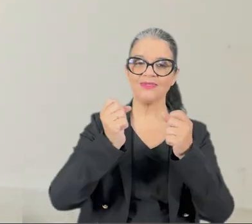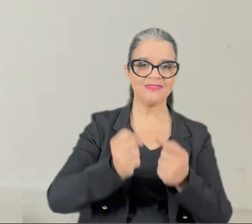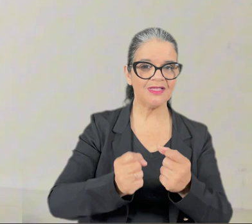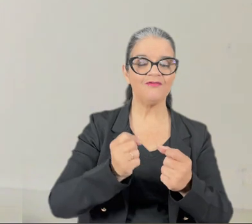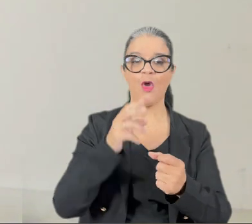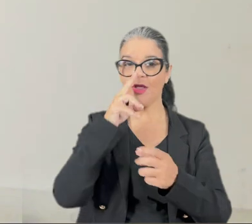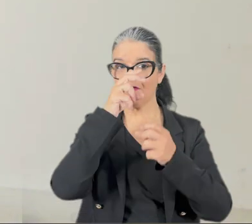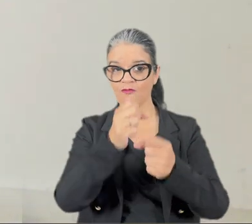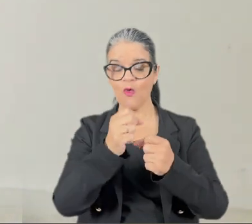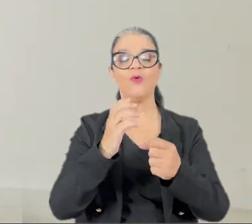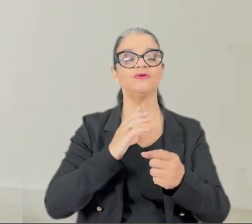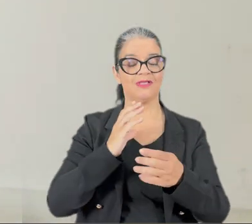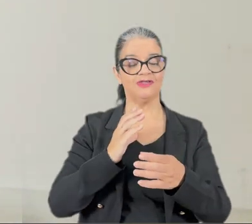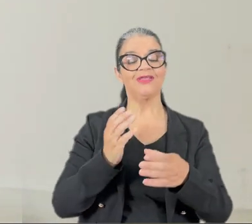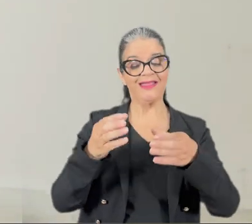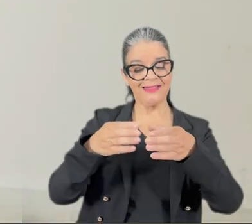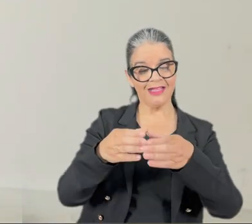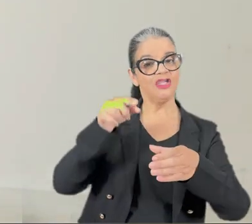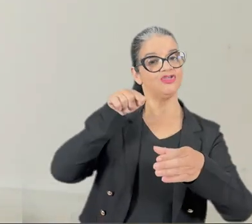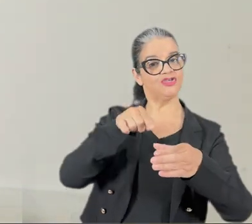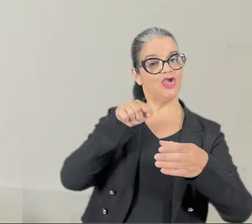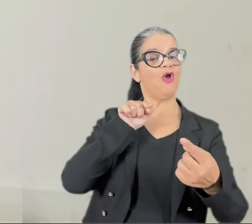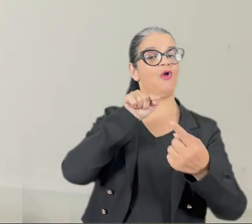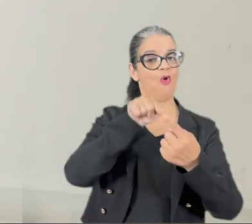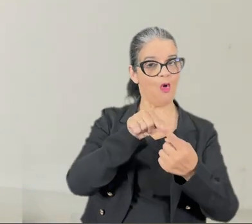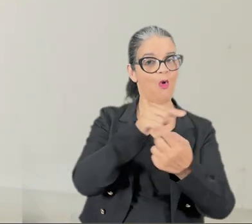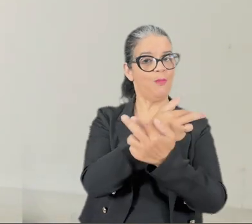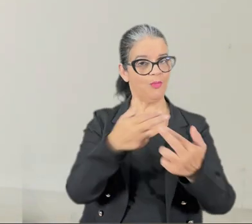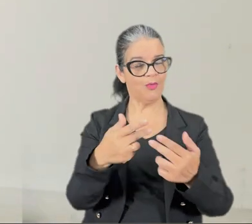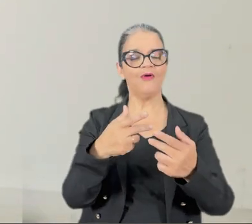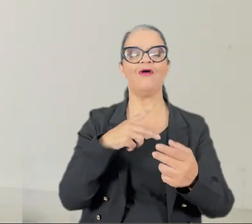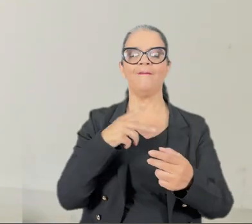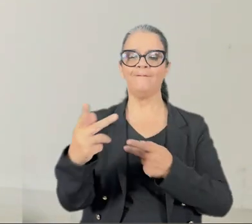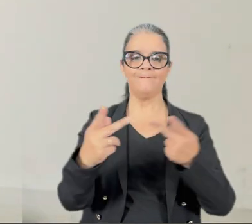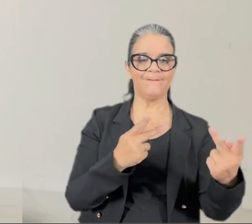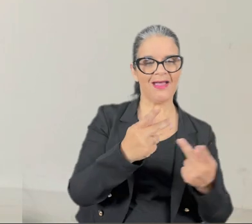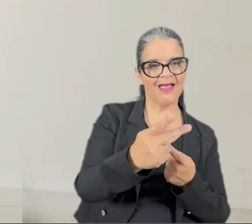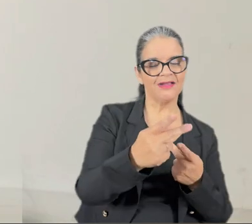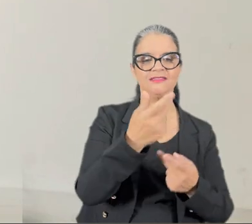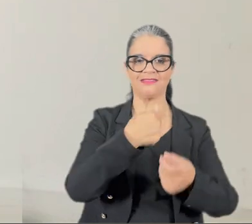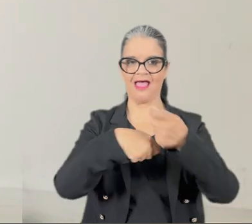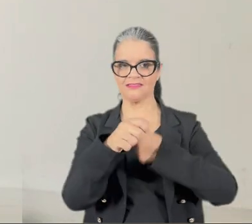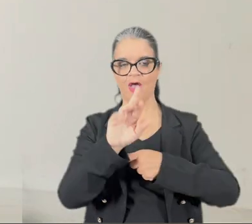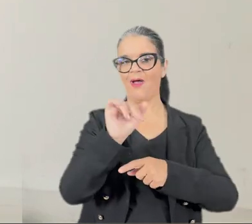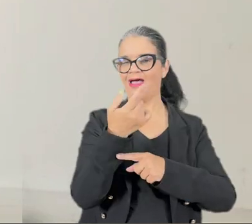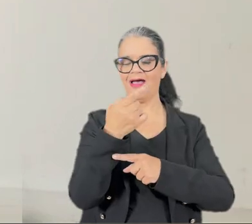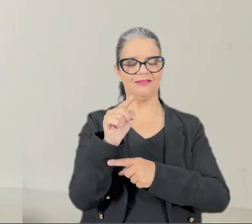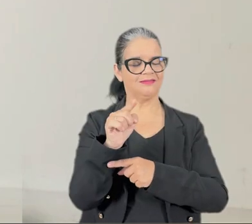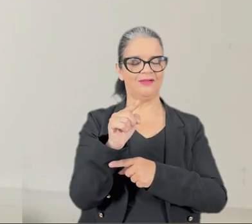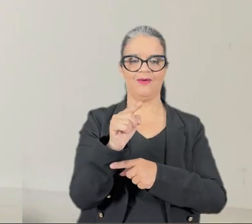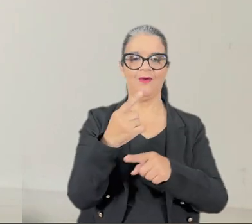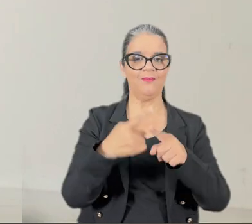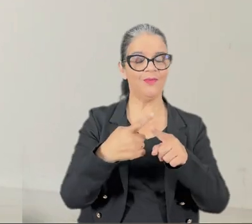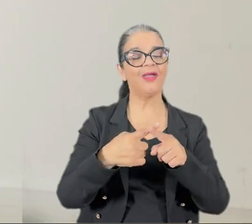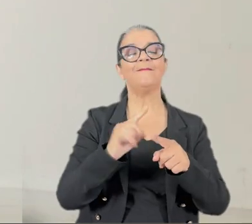forças que atuem neste corpo formem pares ação e reação. Para